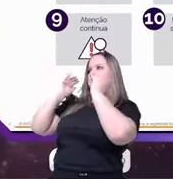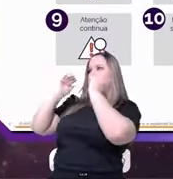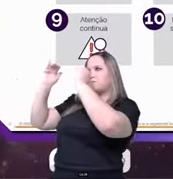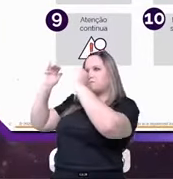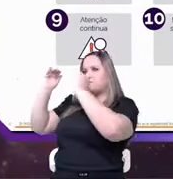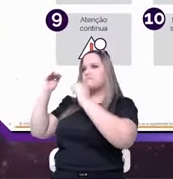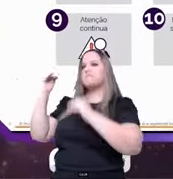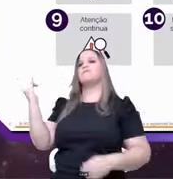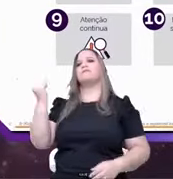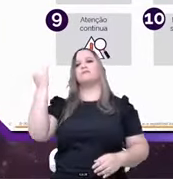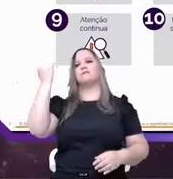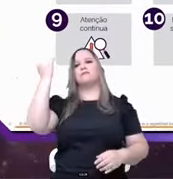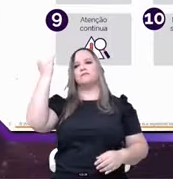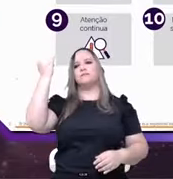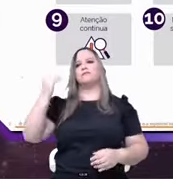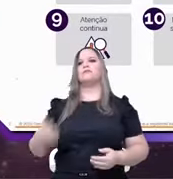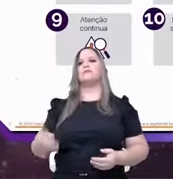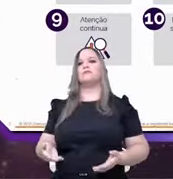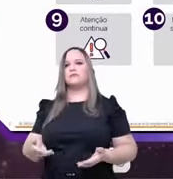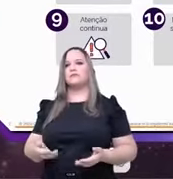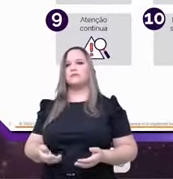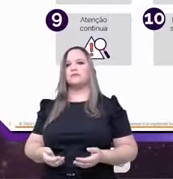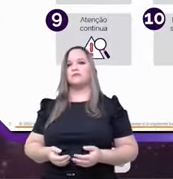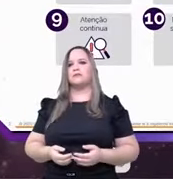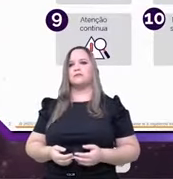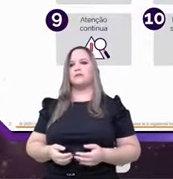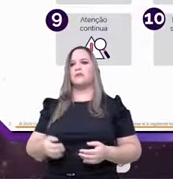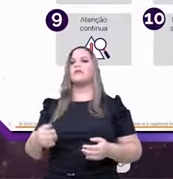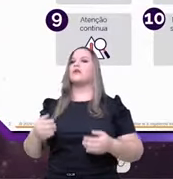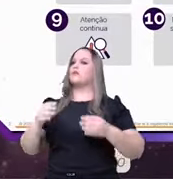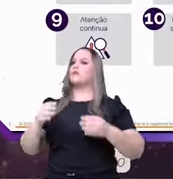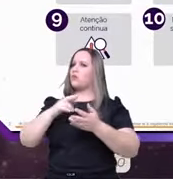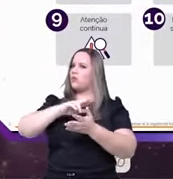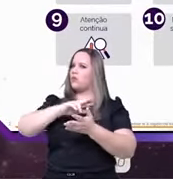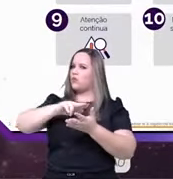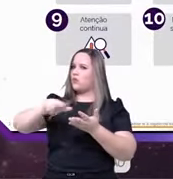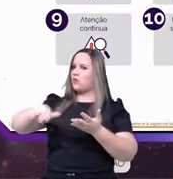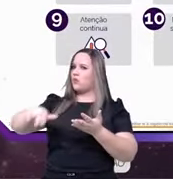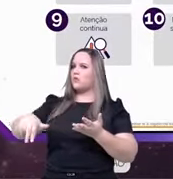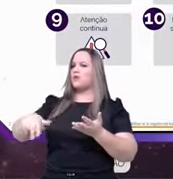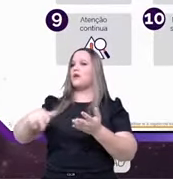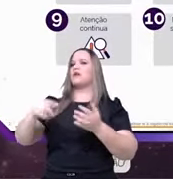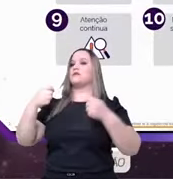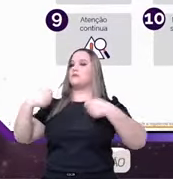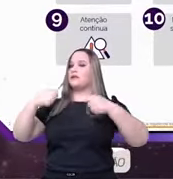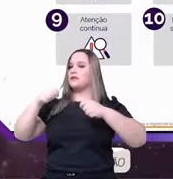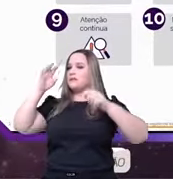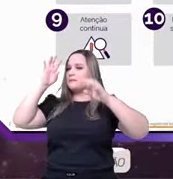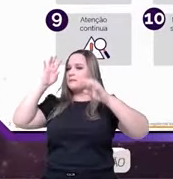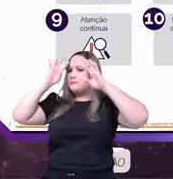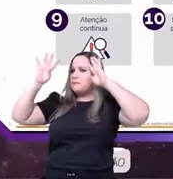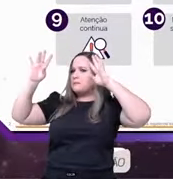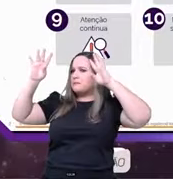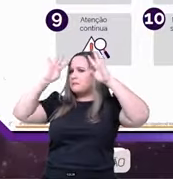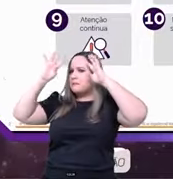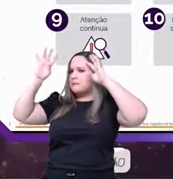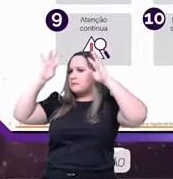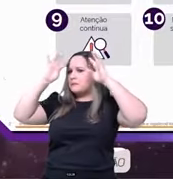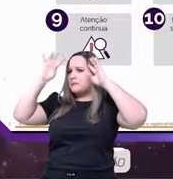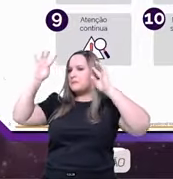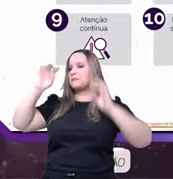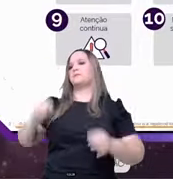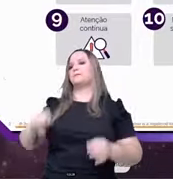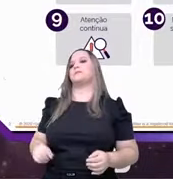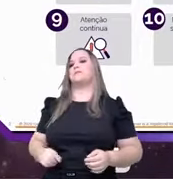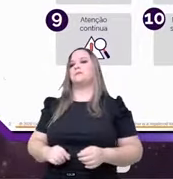reflito, modifico e ajusto para a próxima necessidade. Princípios simples, provas simples, capazes